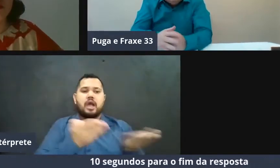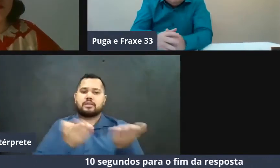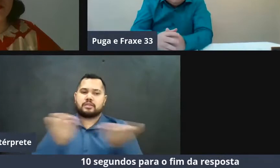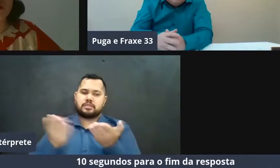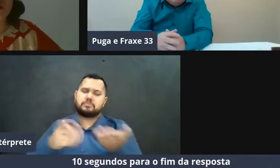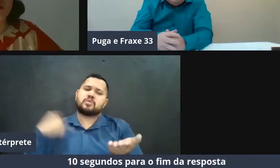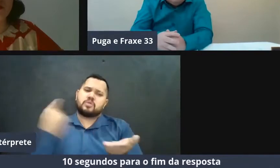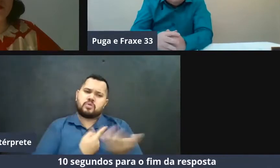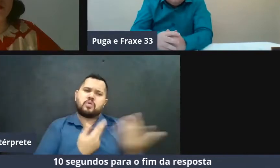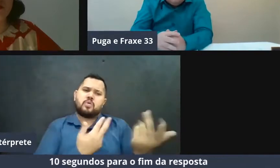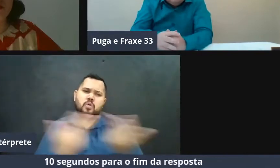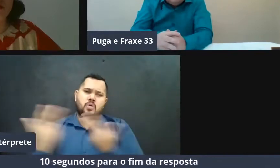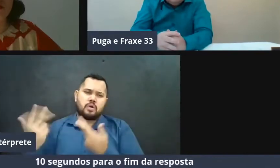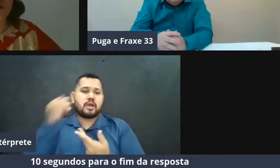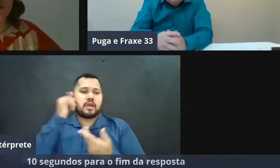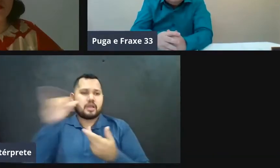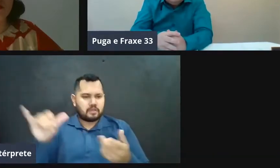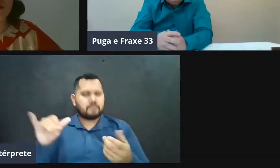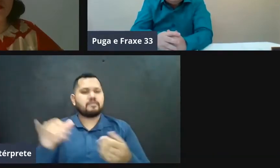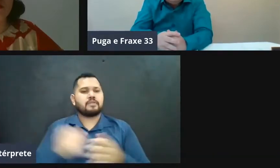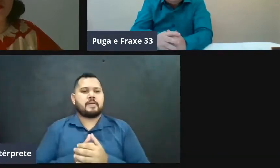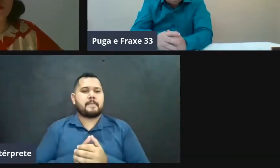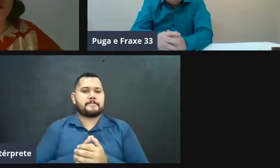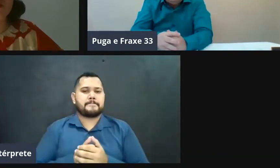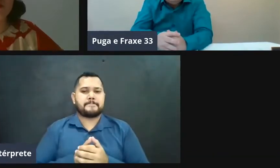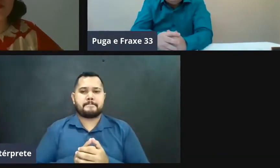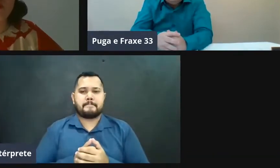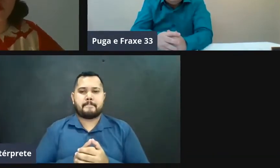gente não tivesse a devolução de recursos.